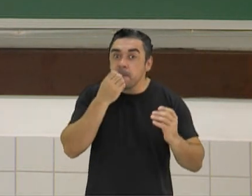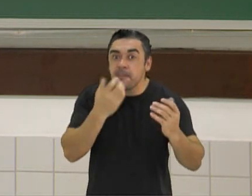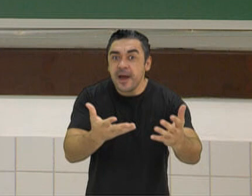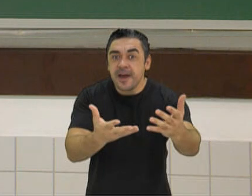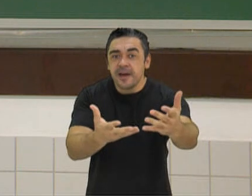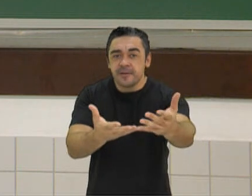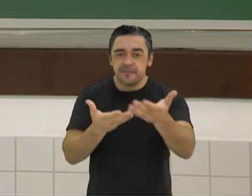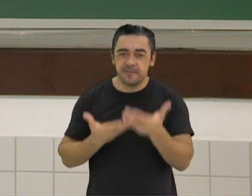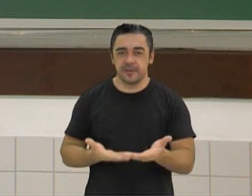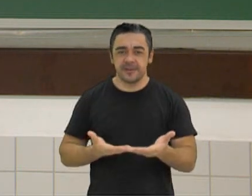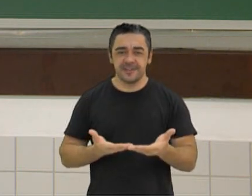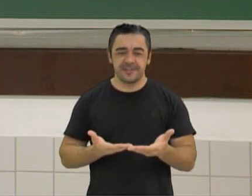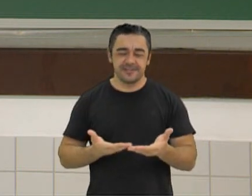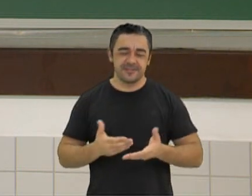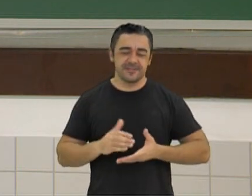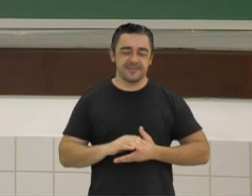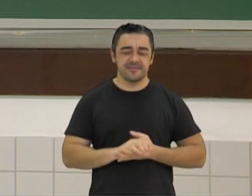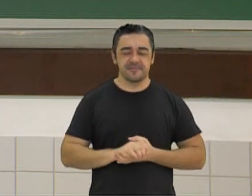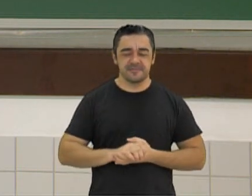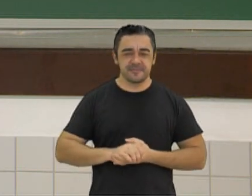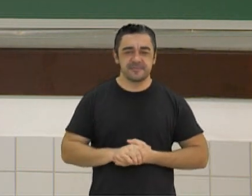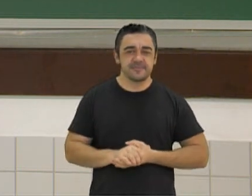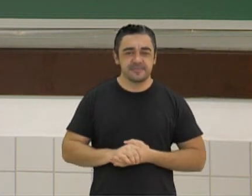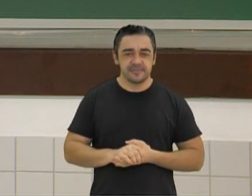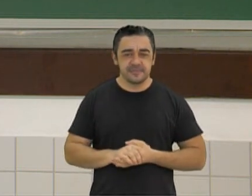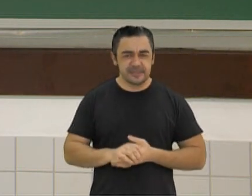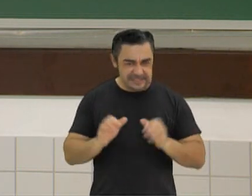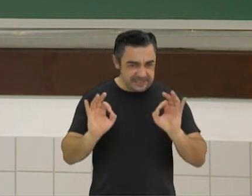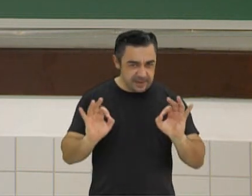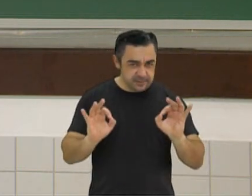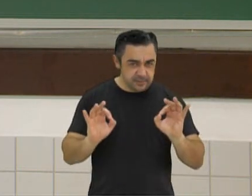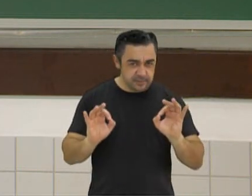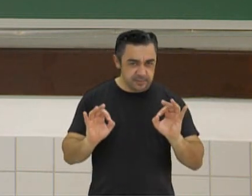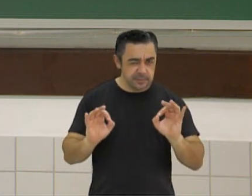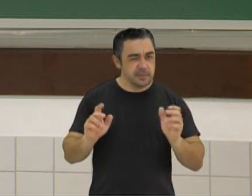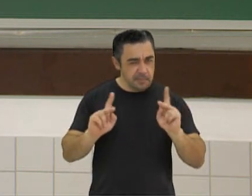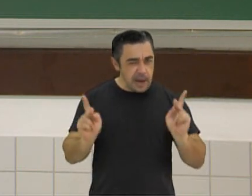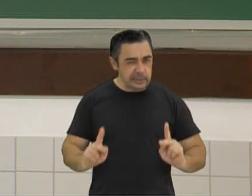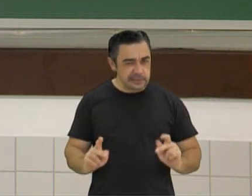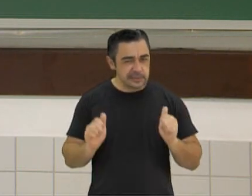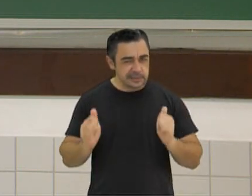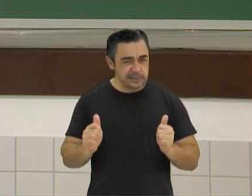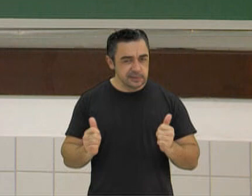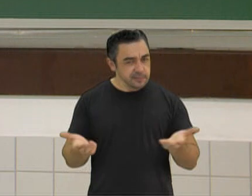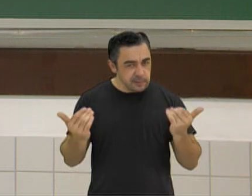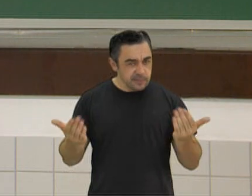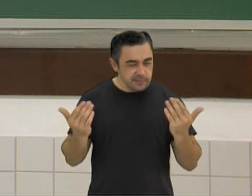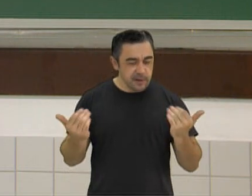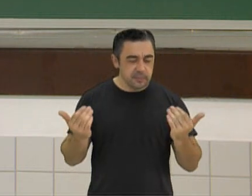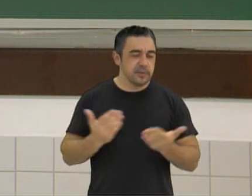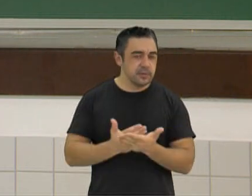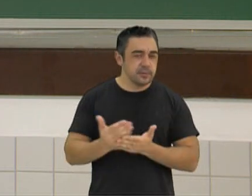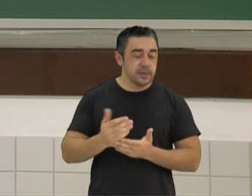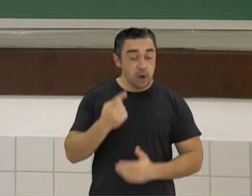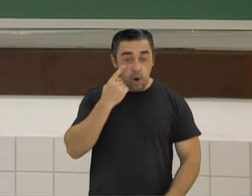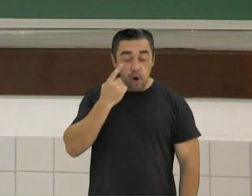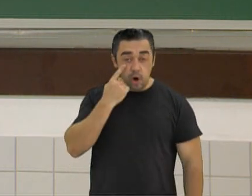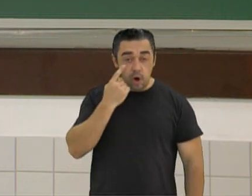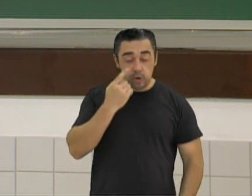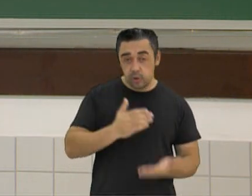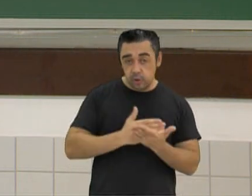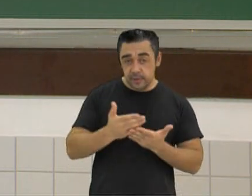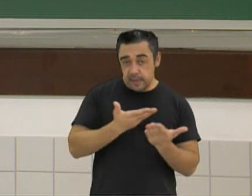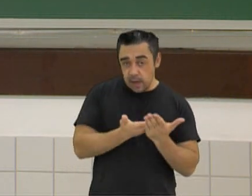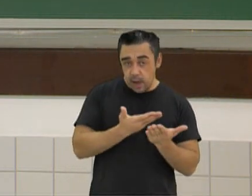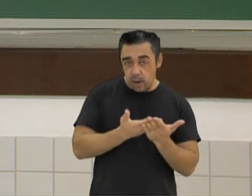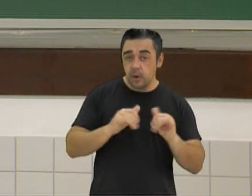muito bem-vindo, senhoras e senhores! Tudo certinho? Tudo na santa paz? Vamos que vamos que vamos, vamos então! Olha lá, antes de começar a